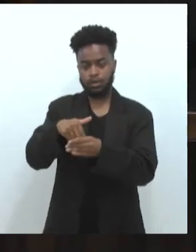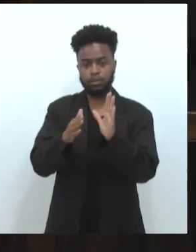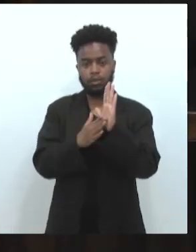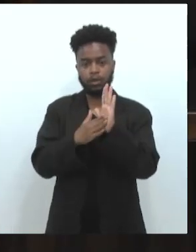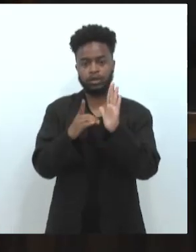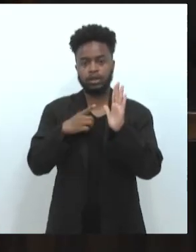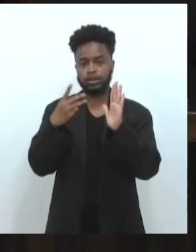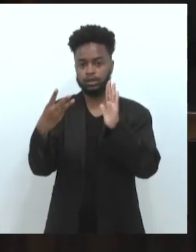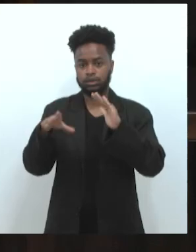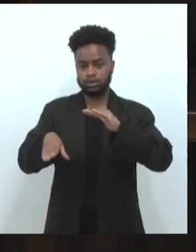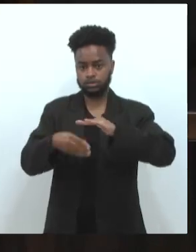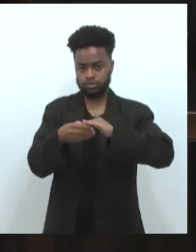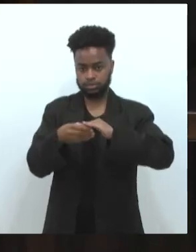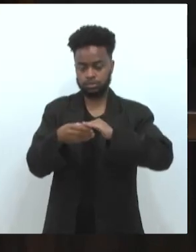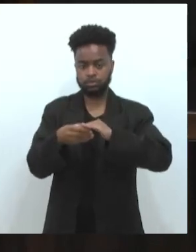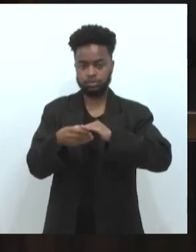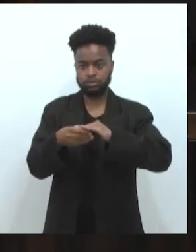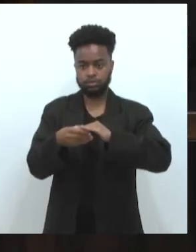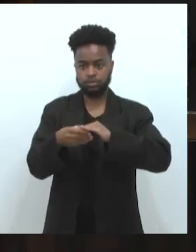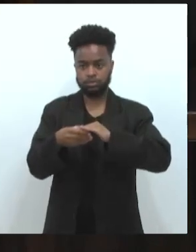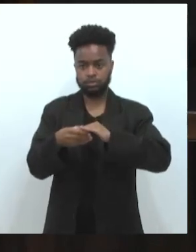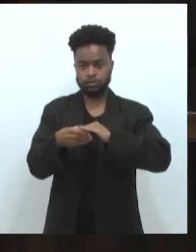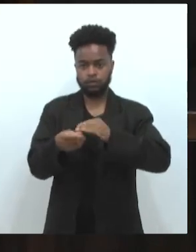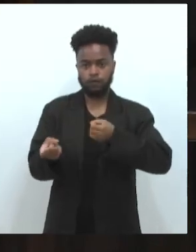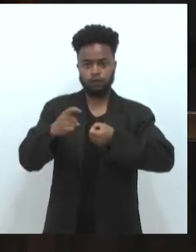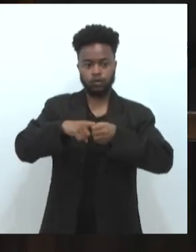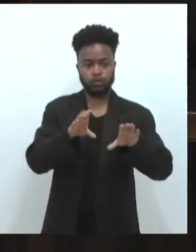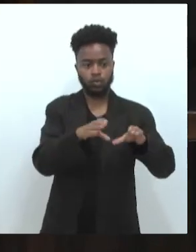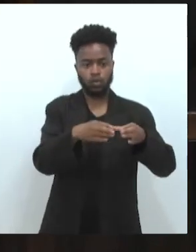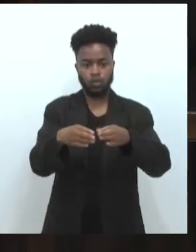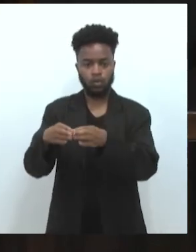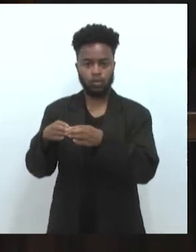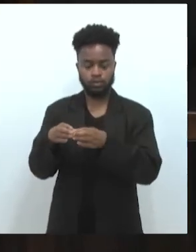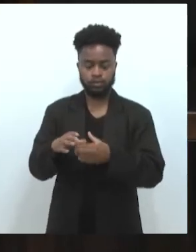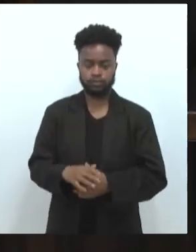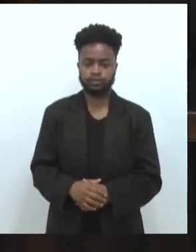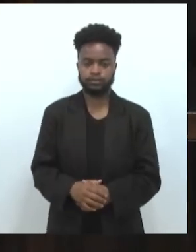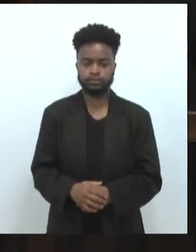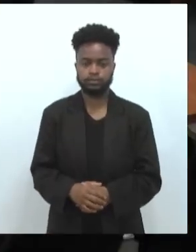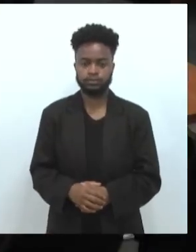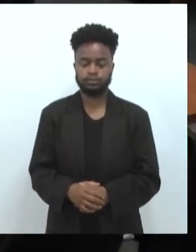proposta recebeu 3 emendas e retorna às comissões.